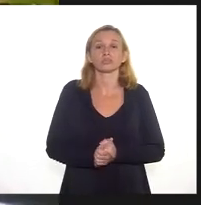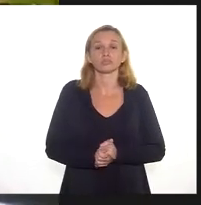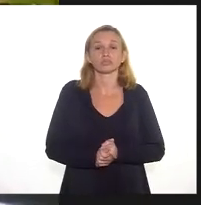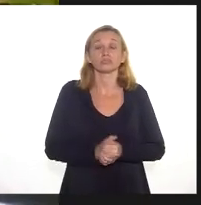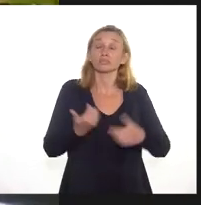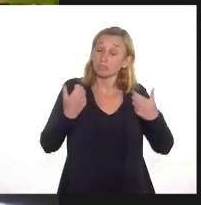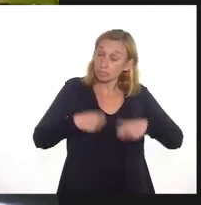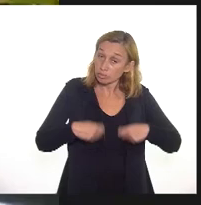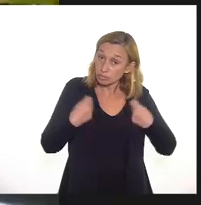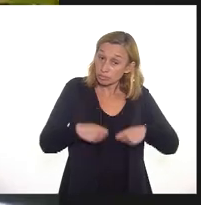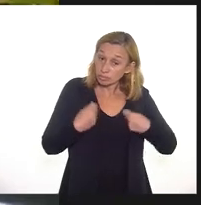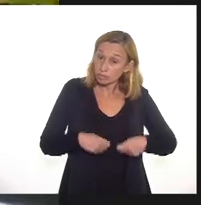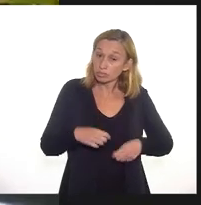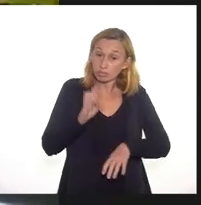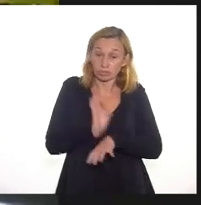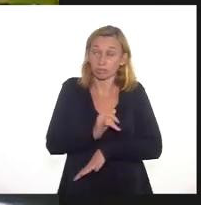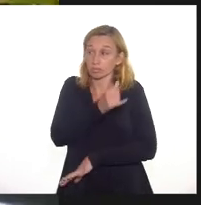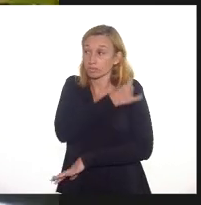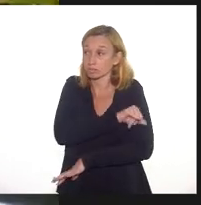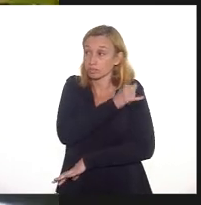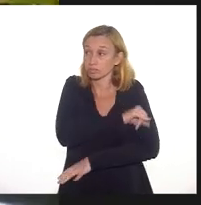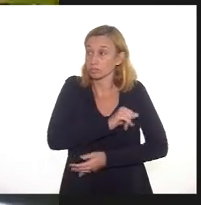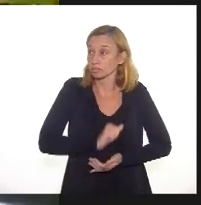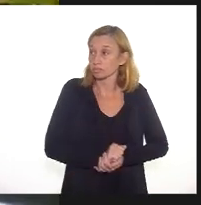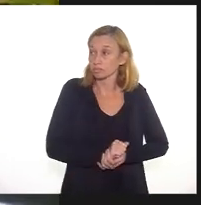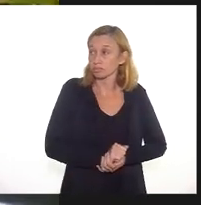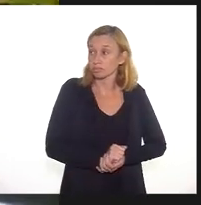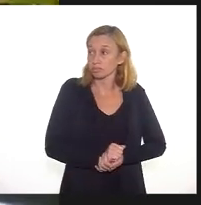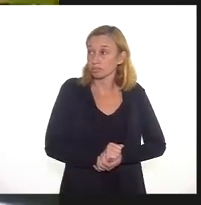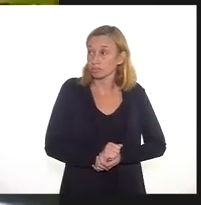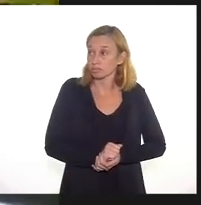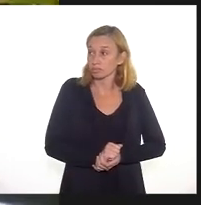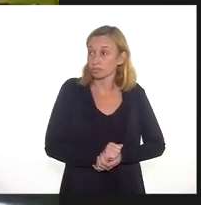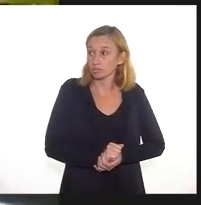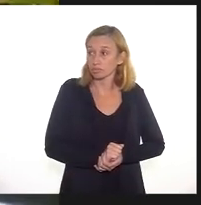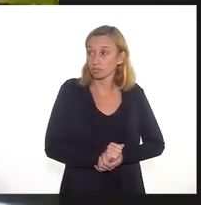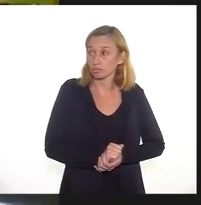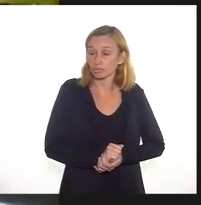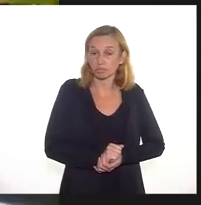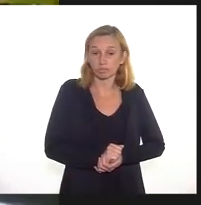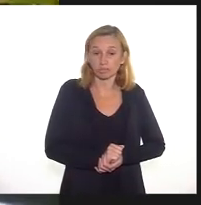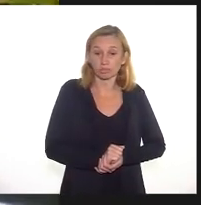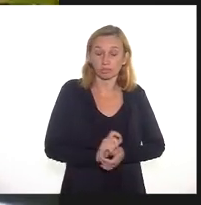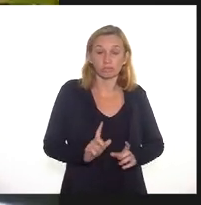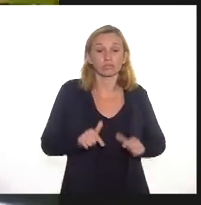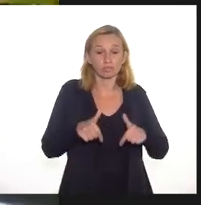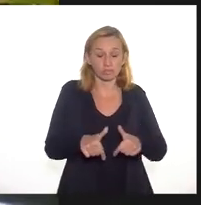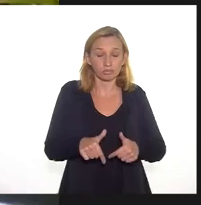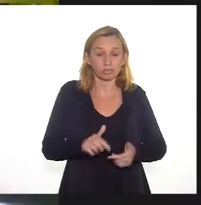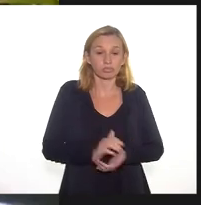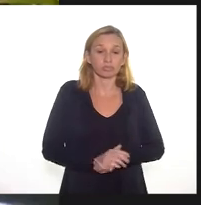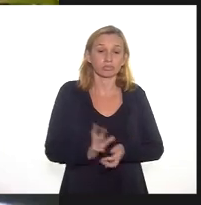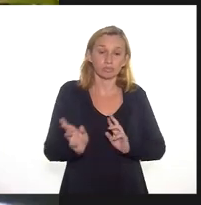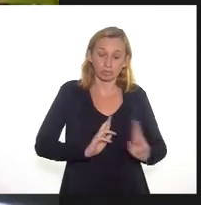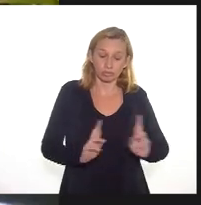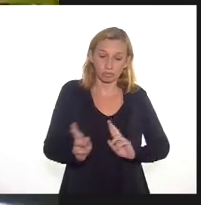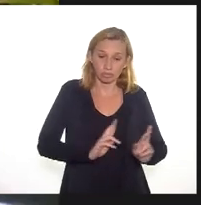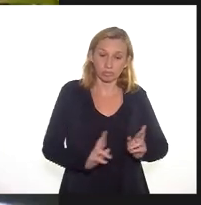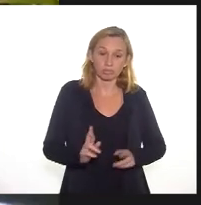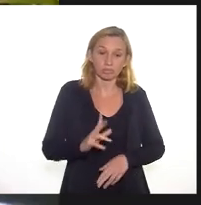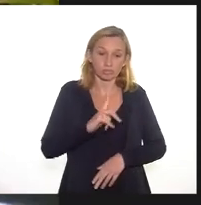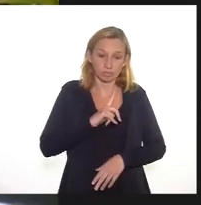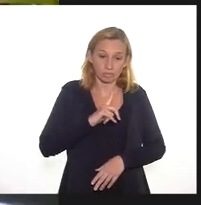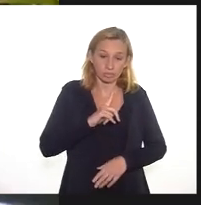da necessidade do Estado do Rio de Janeiro de se colocar como proativo, inclusive com relação à